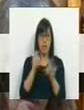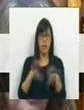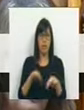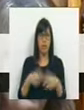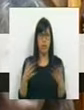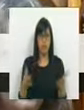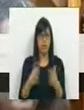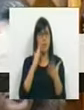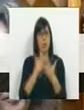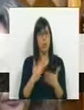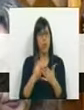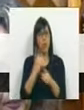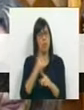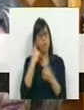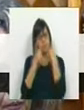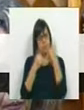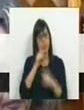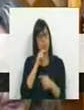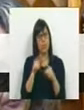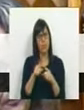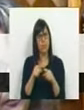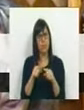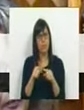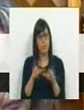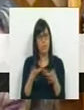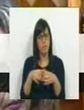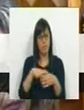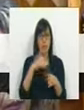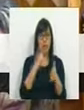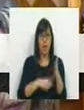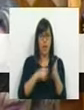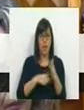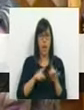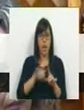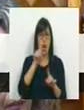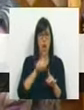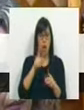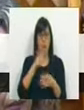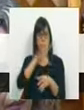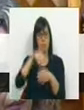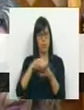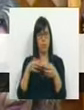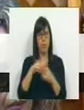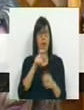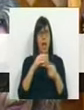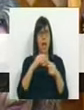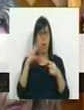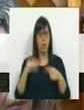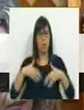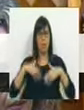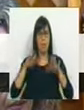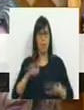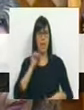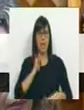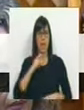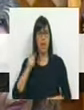fim, a que estudasse também a possibilidade de, para além do Conselho das Caldas da Rainha à Norte, envolvendo os Conselhos de Alcobaça, Marinha Grande,